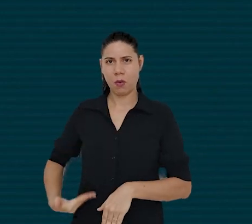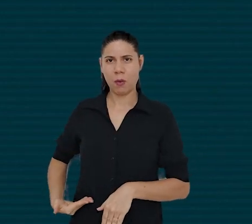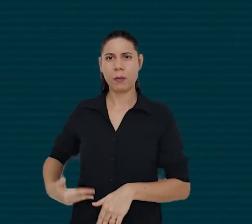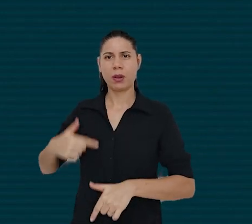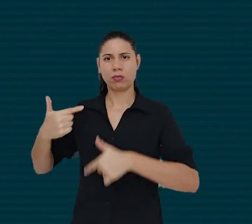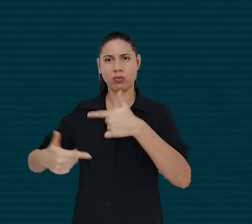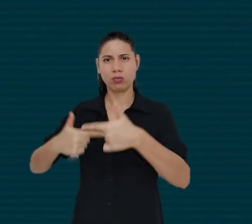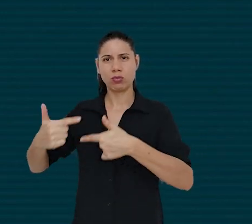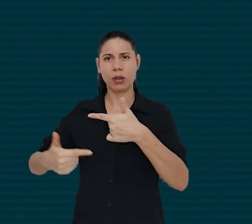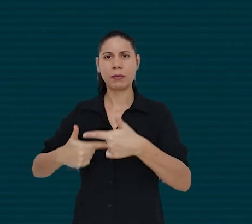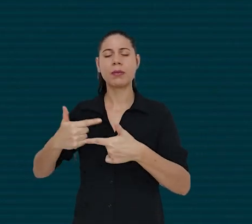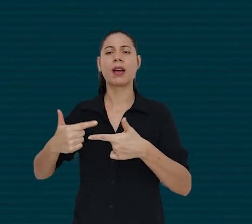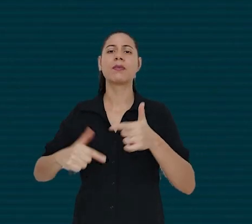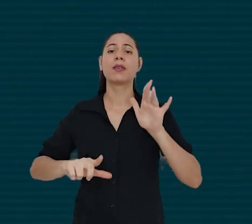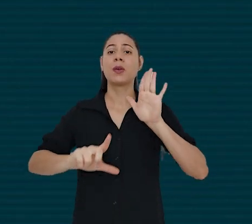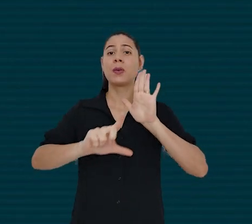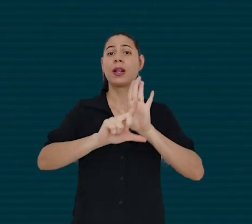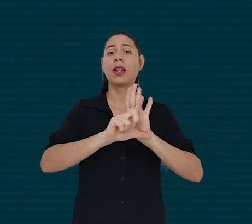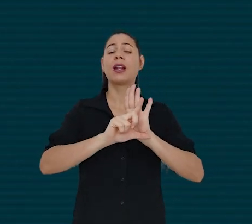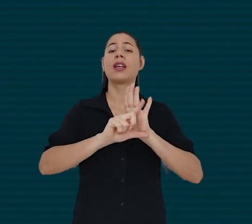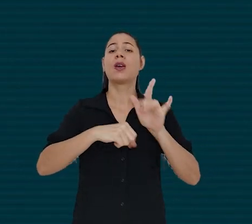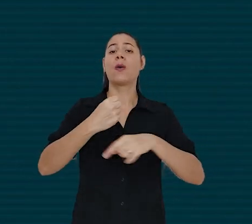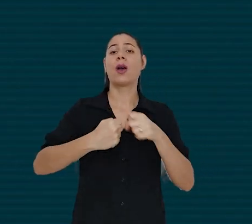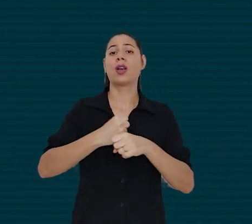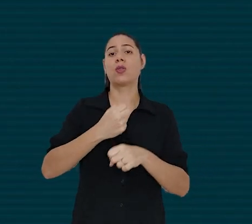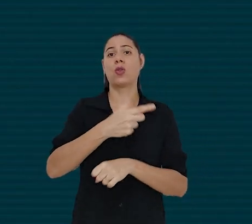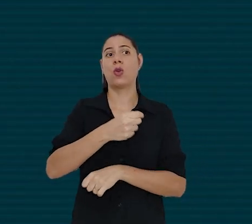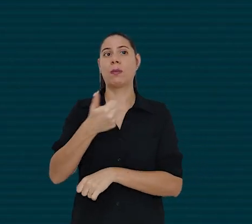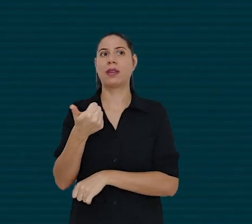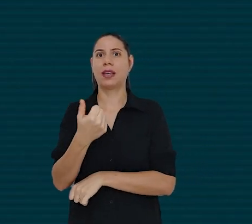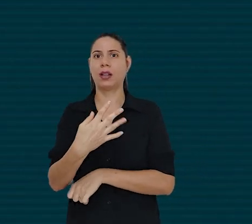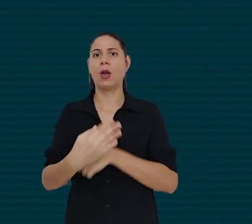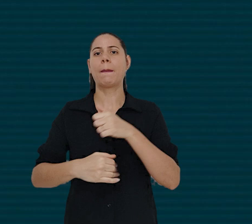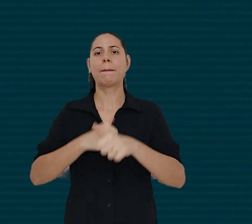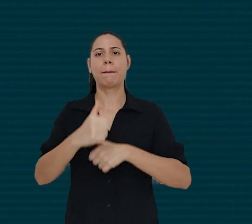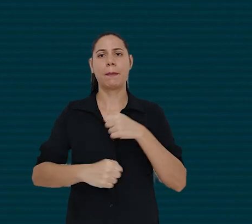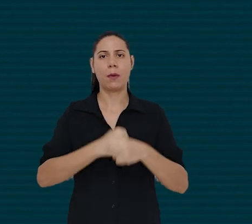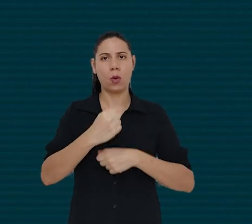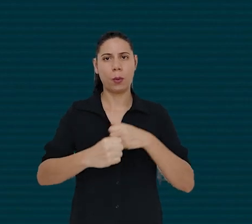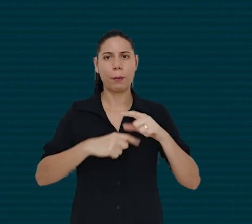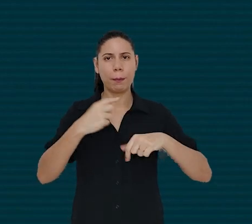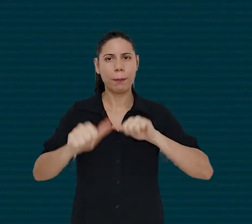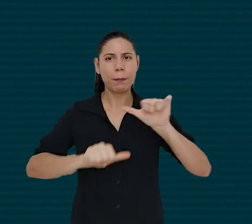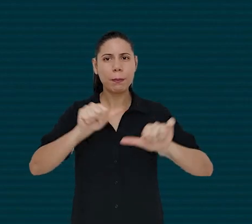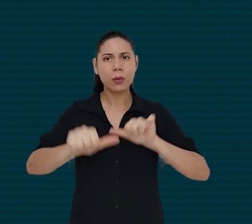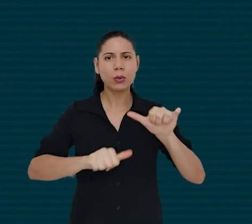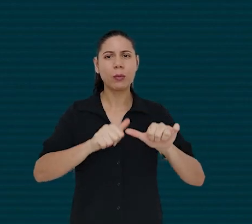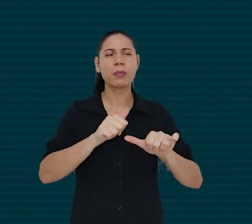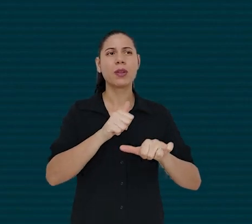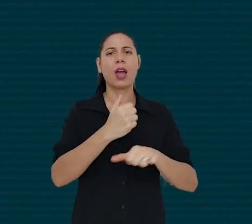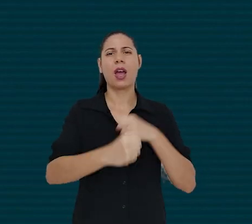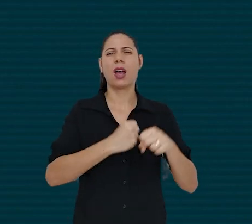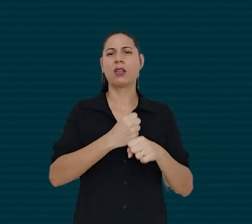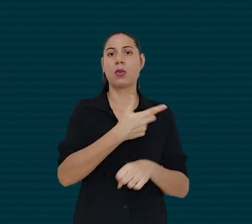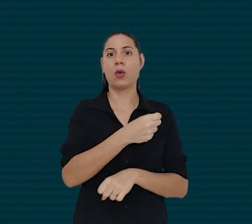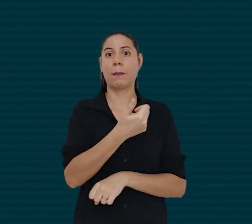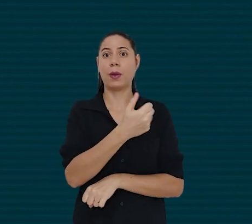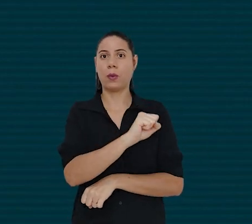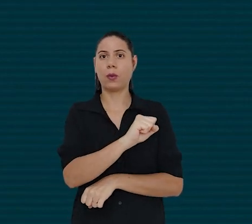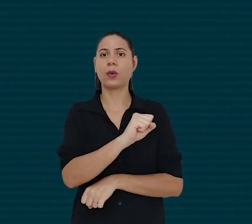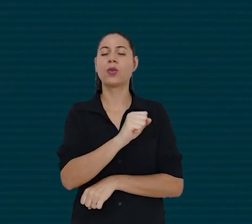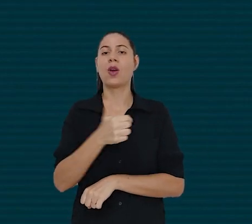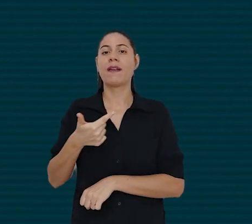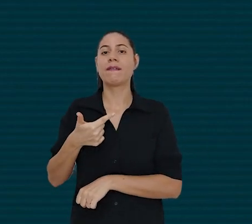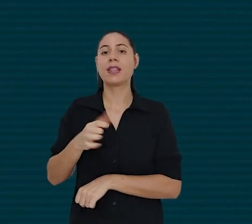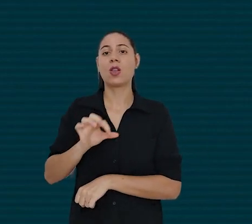edição da Lei 12.990 em 2014, o cenário também mudou. Em 2008, 29% dos